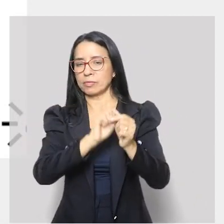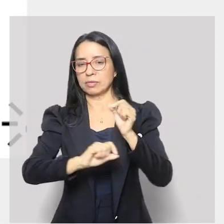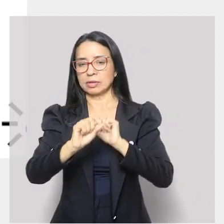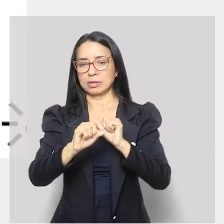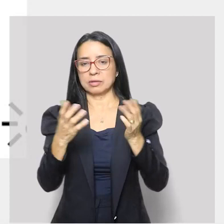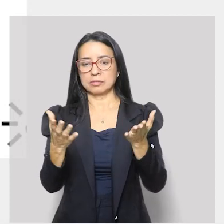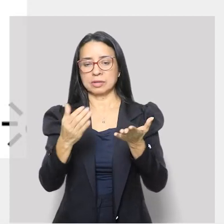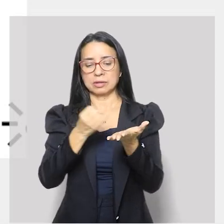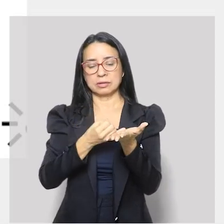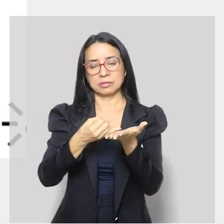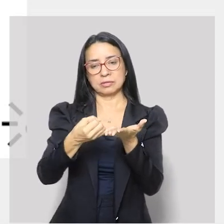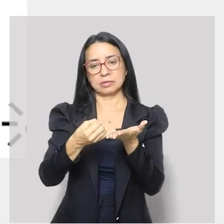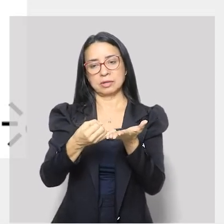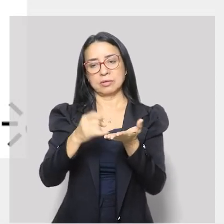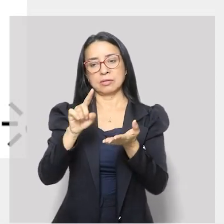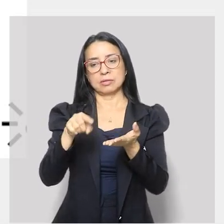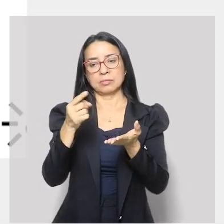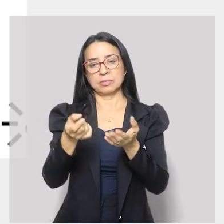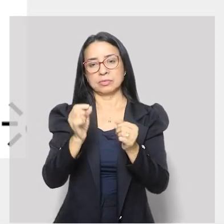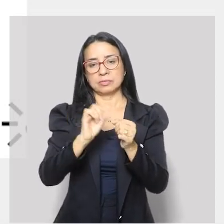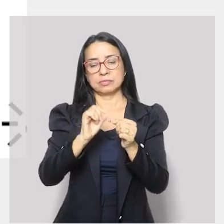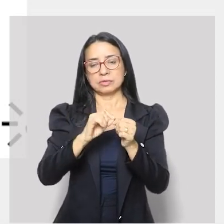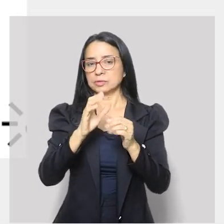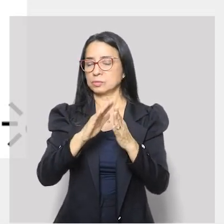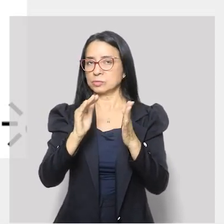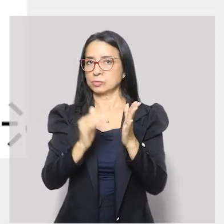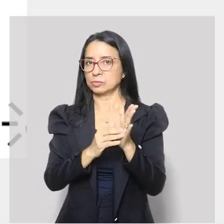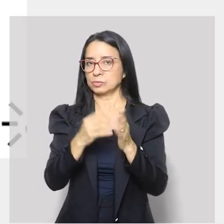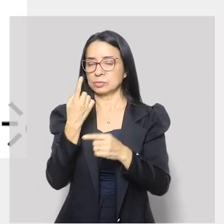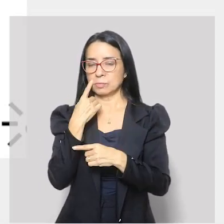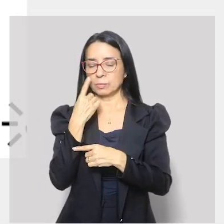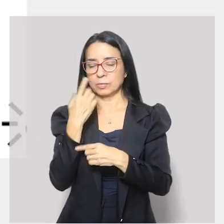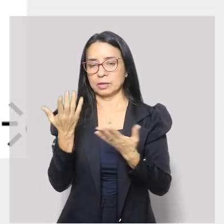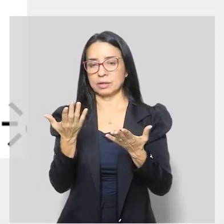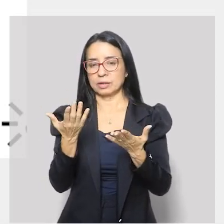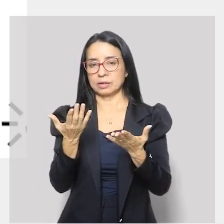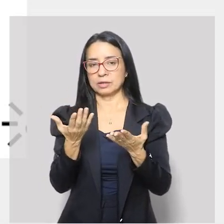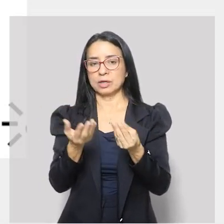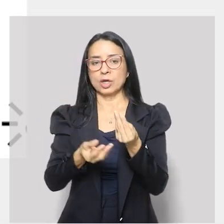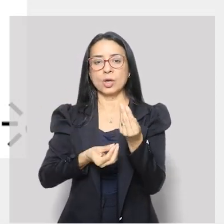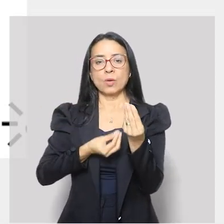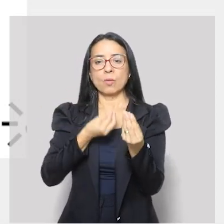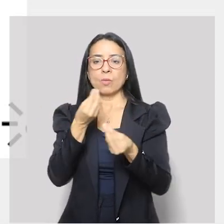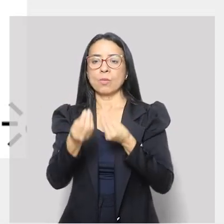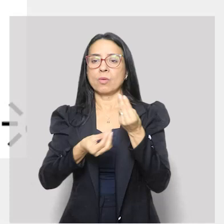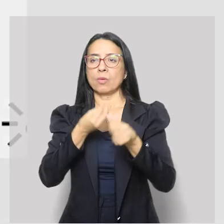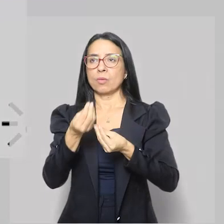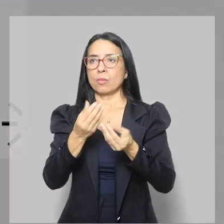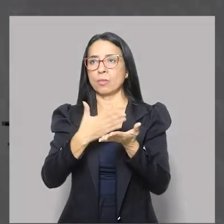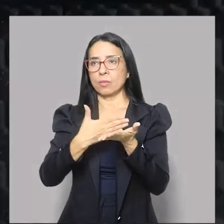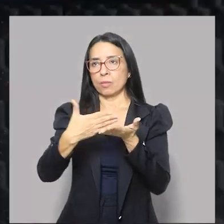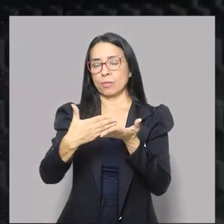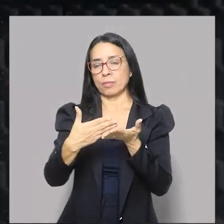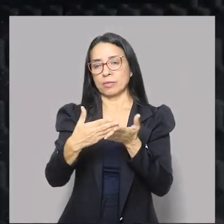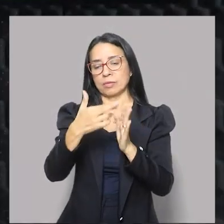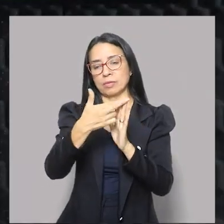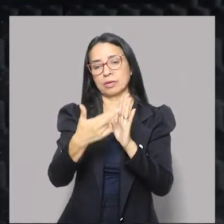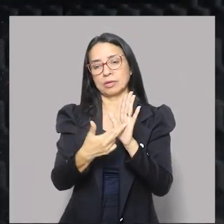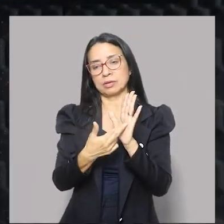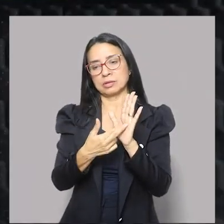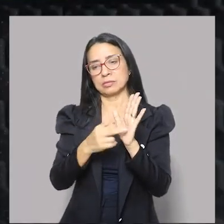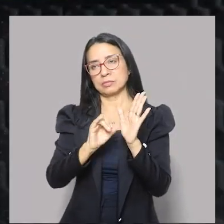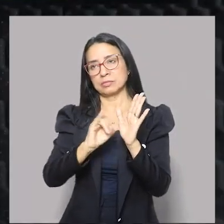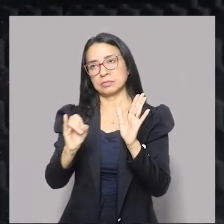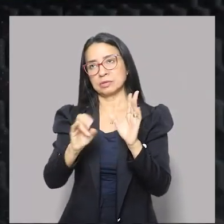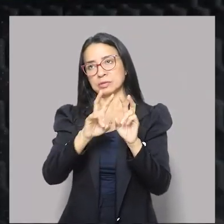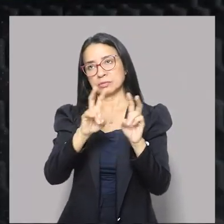análise do que significa a arquitetura, a gente traz para vocês um modelo de como vocês começariam a redação, caso o tema fosse